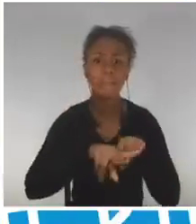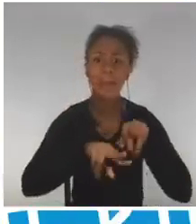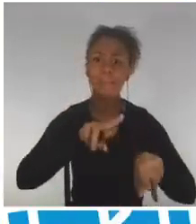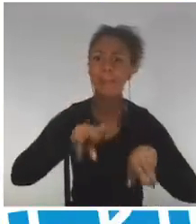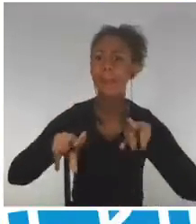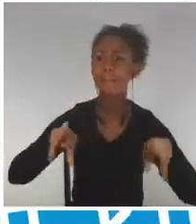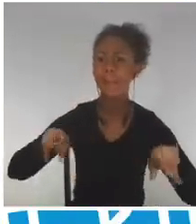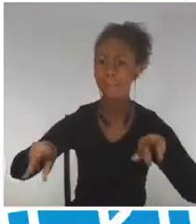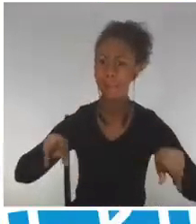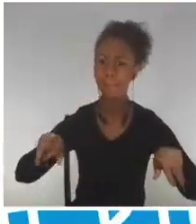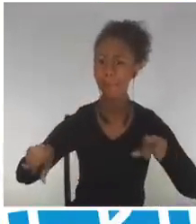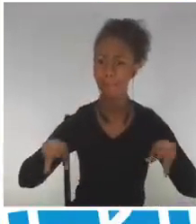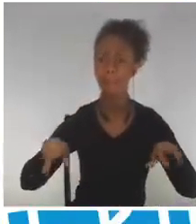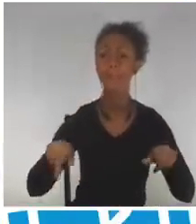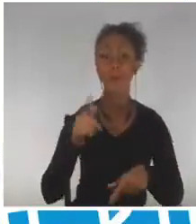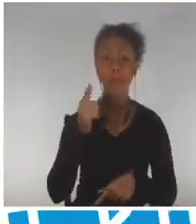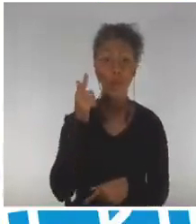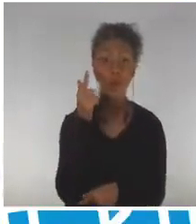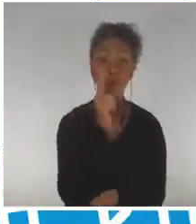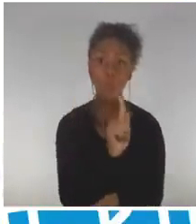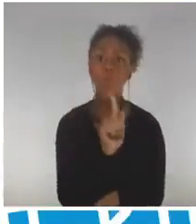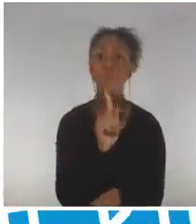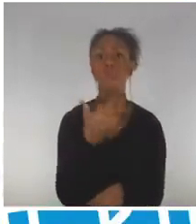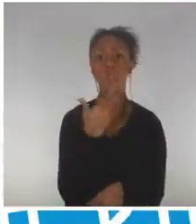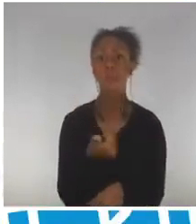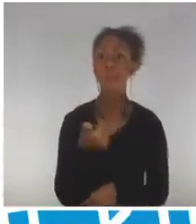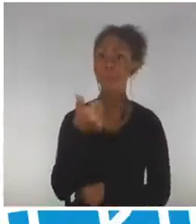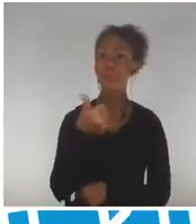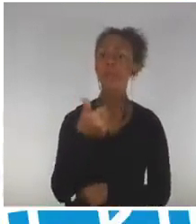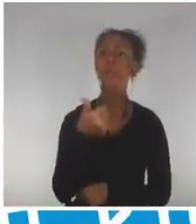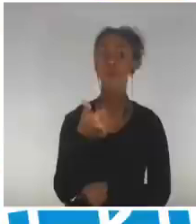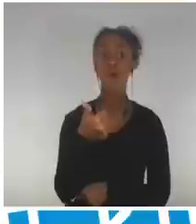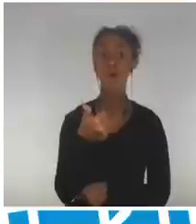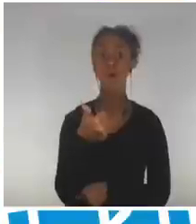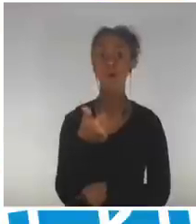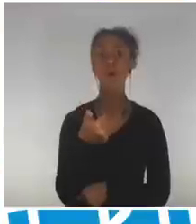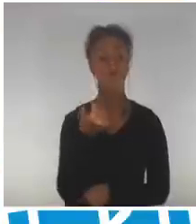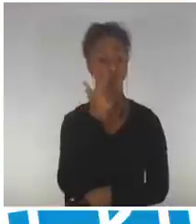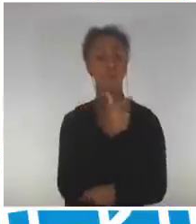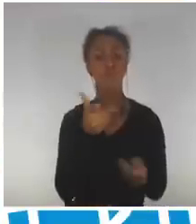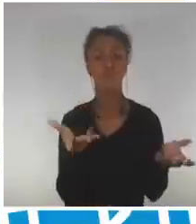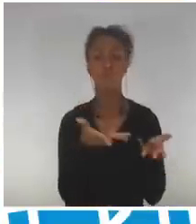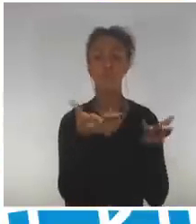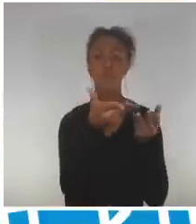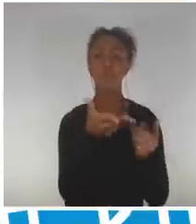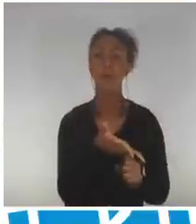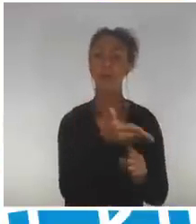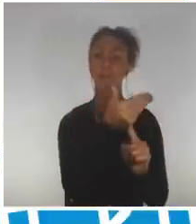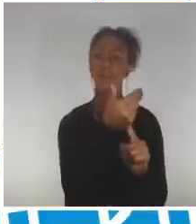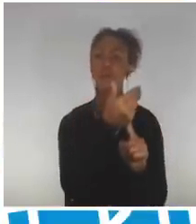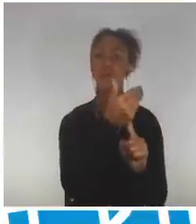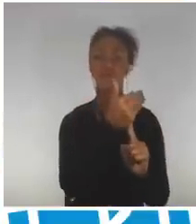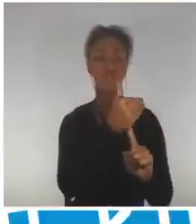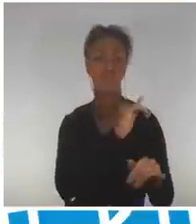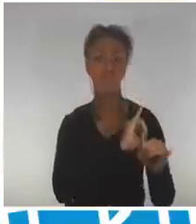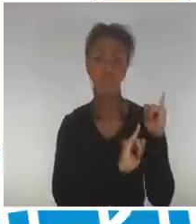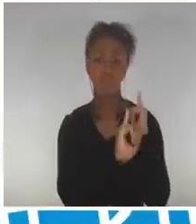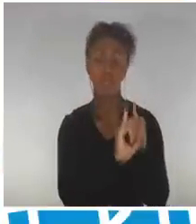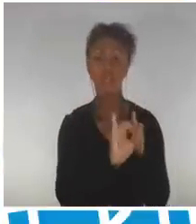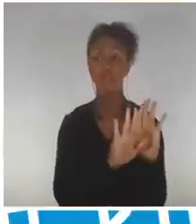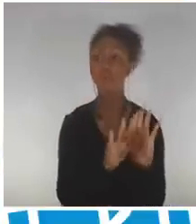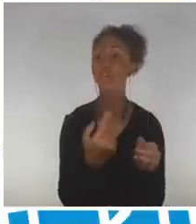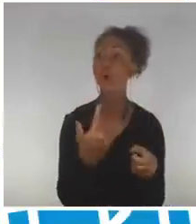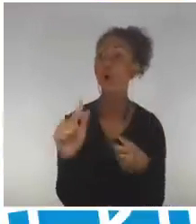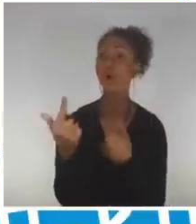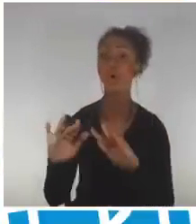tinham mais condição, infraestrutura, investiram mais em tecnologia, em conectividade, e outras redes que não tinham essas